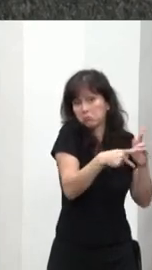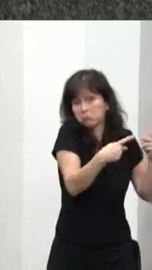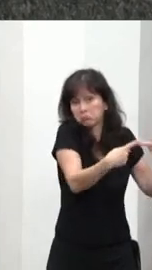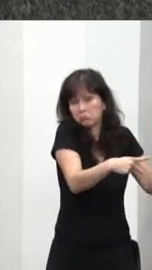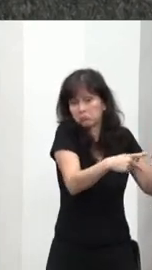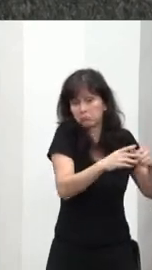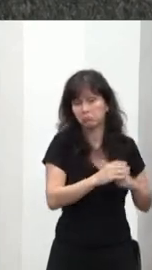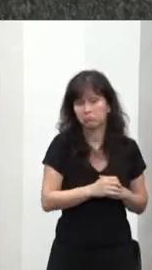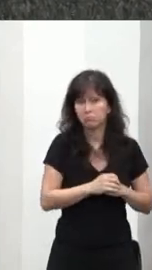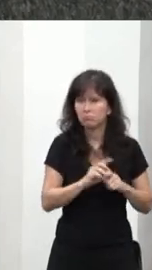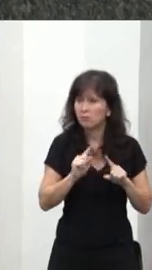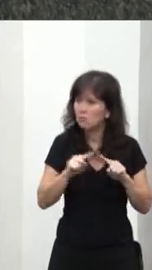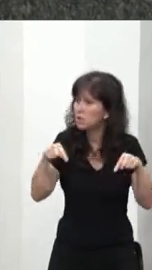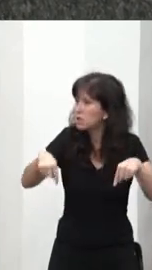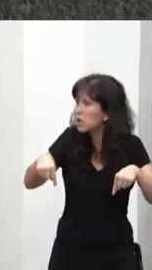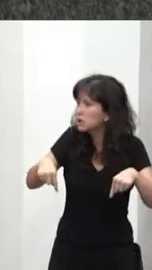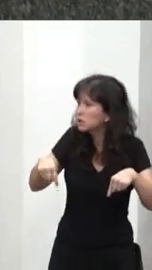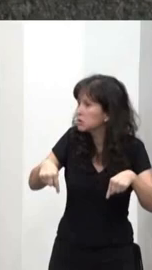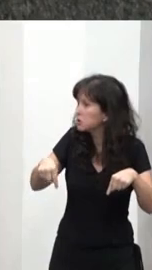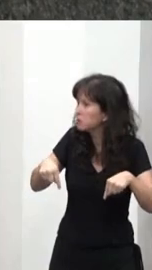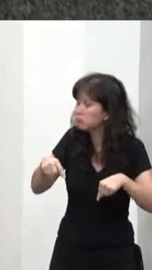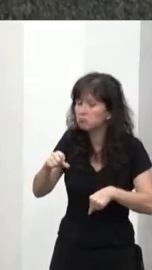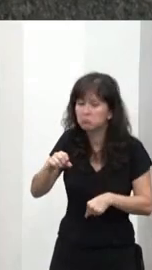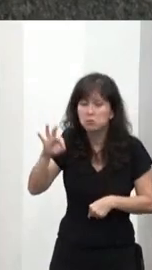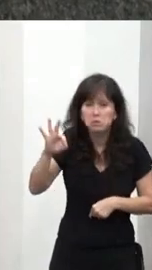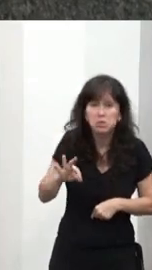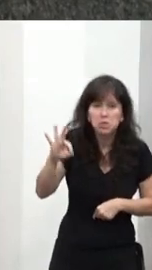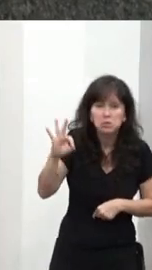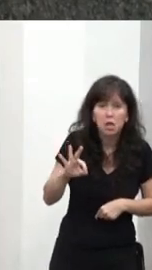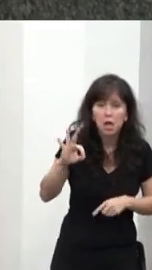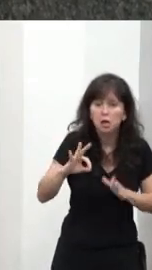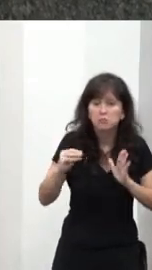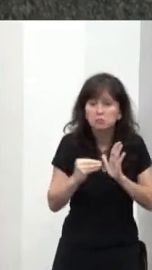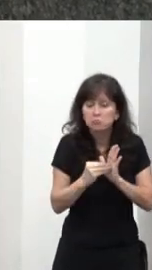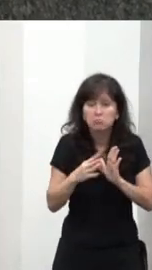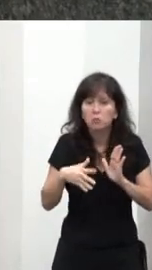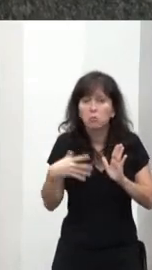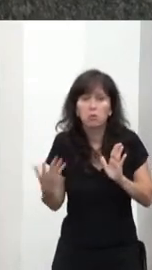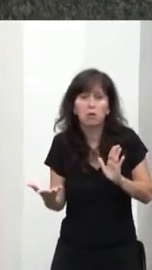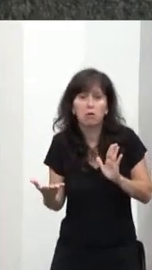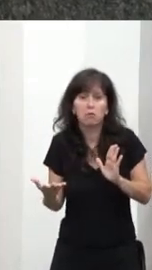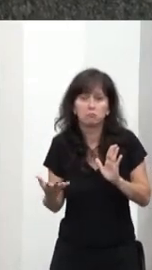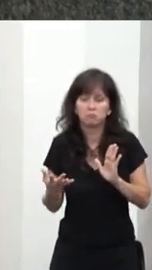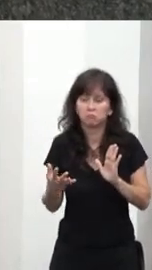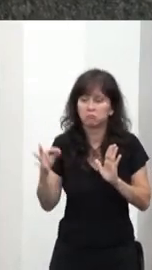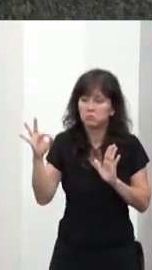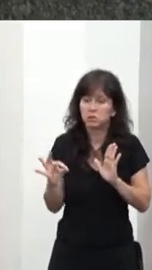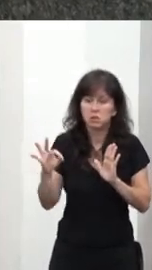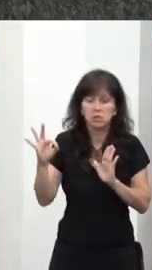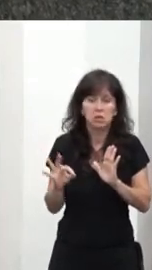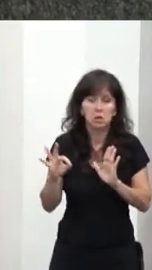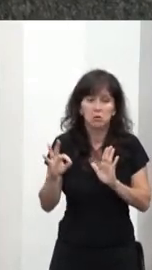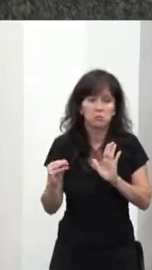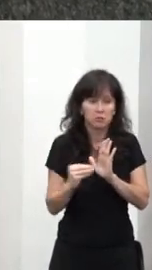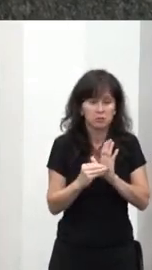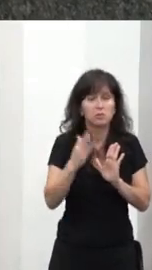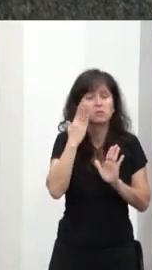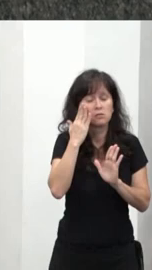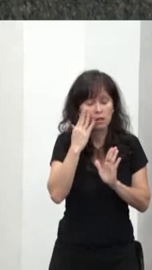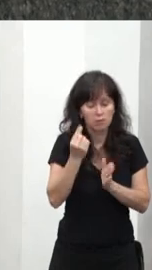faz sentido aqui em quantos por cento tal né a gente sabe o recurso da Lei Paulo